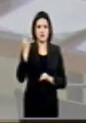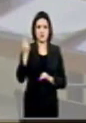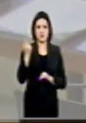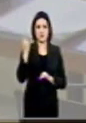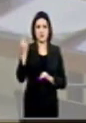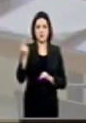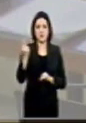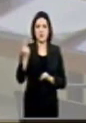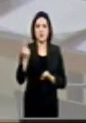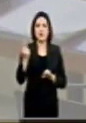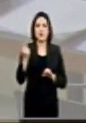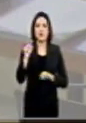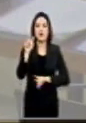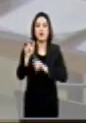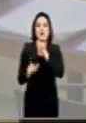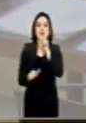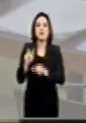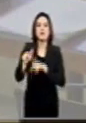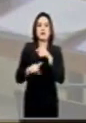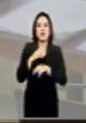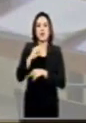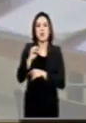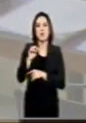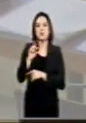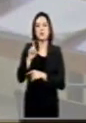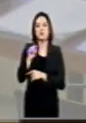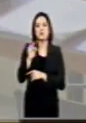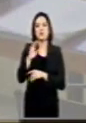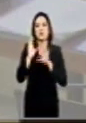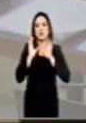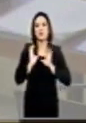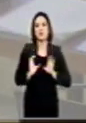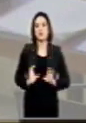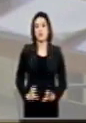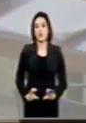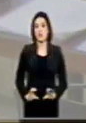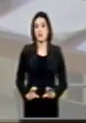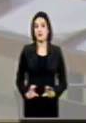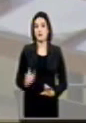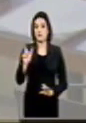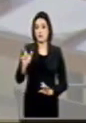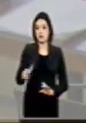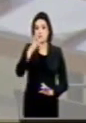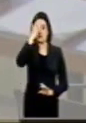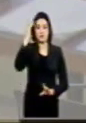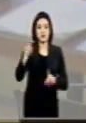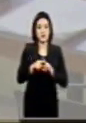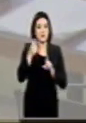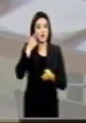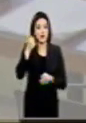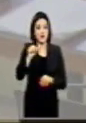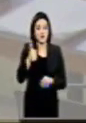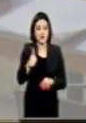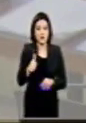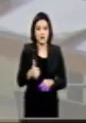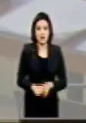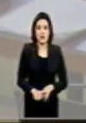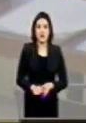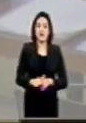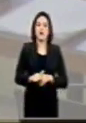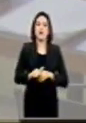das condutas apuradas. Tampouco avaliar a autoria de eventuais infrações